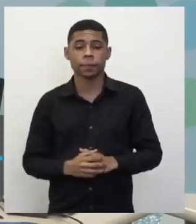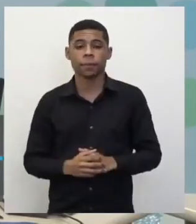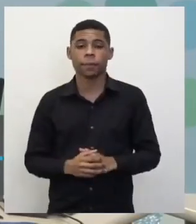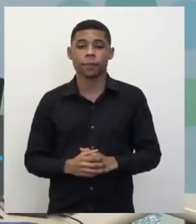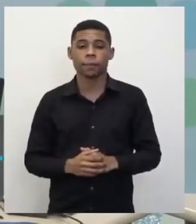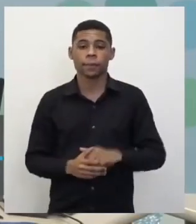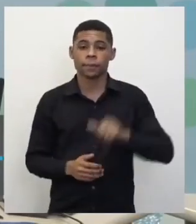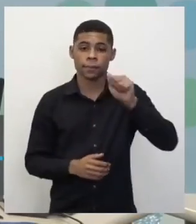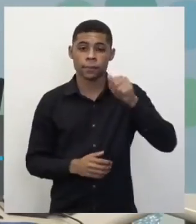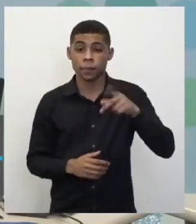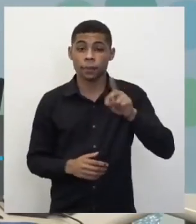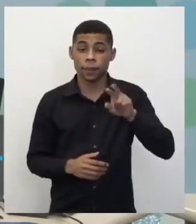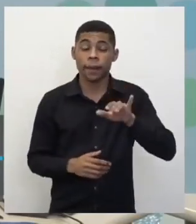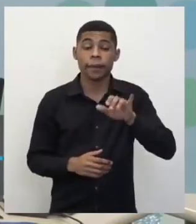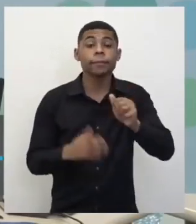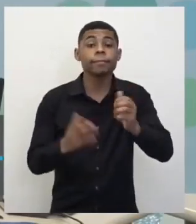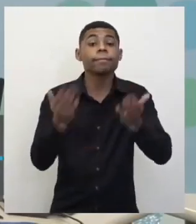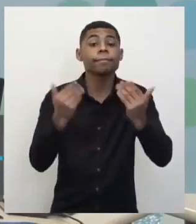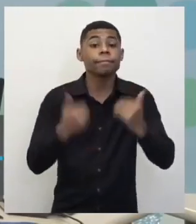Andréia?